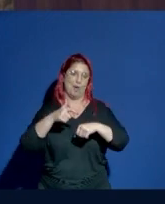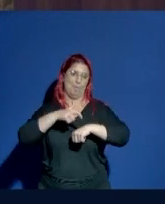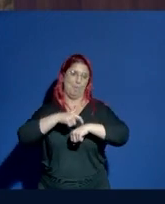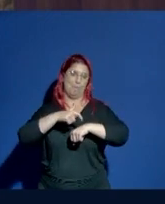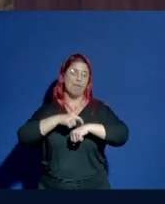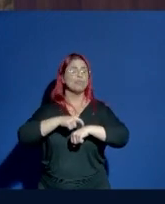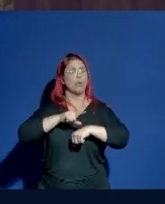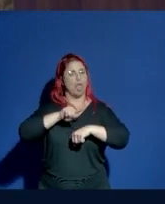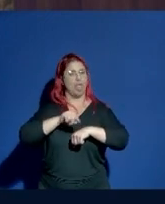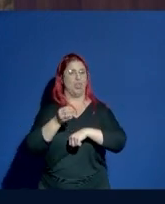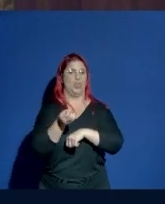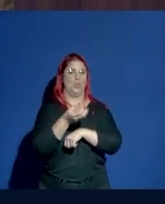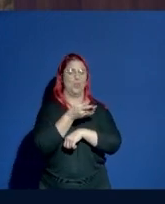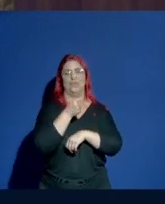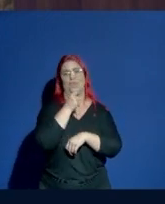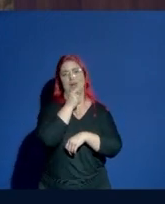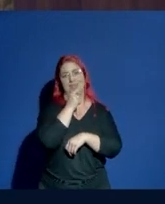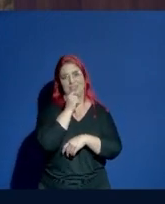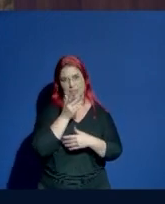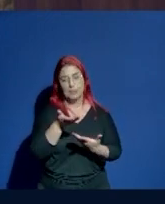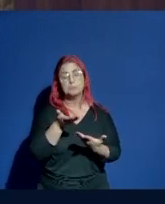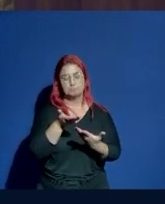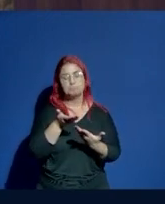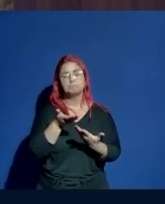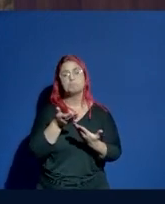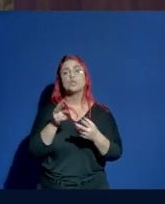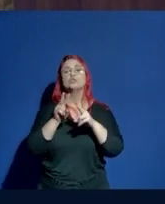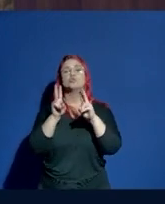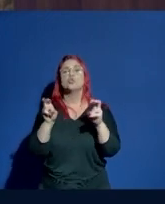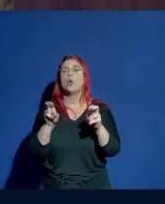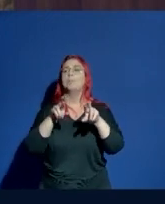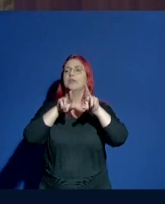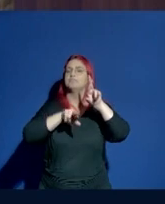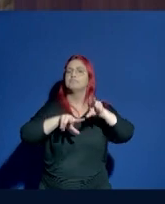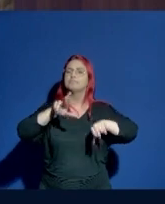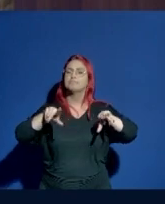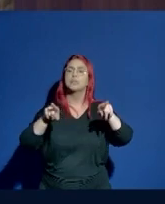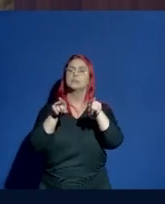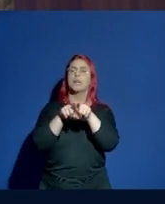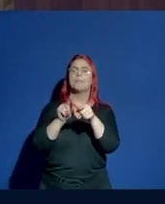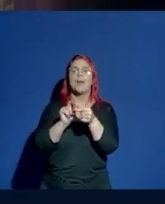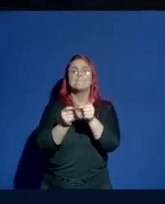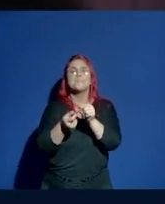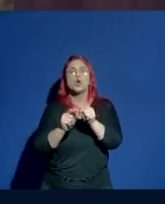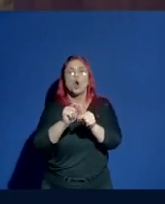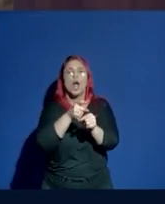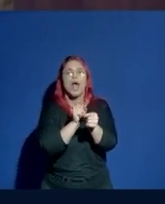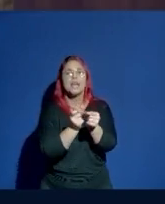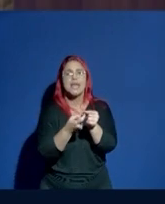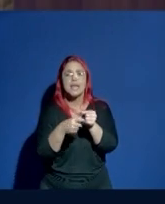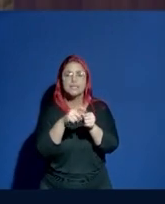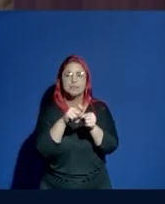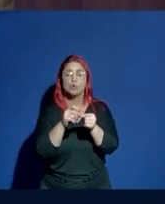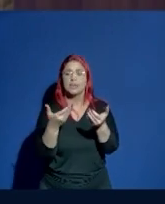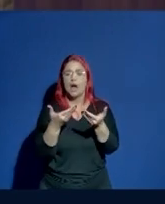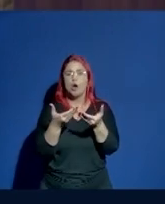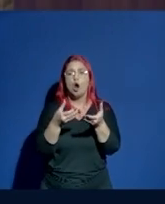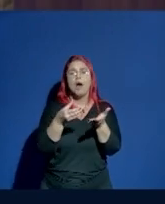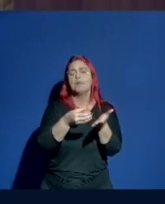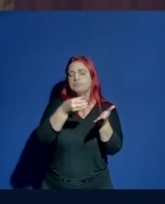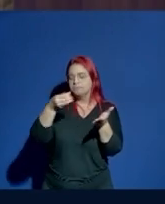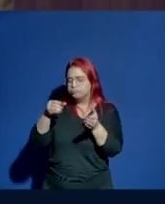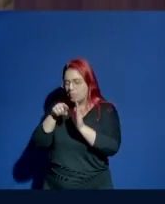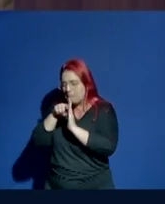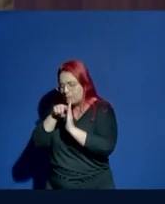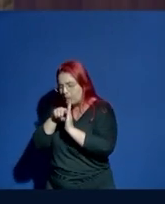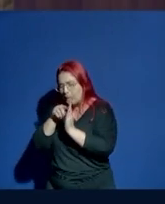está em constante transformação, né? Tanto a parte de portfólio, quanto a parte de micro-organismos que estão sendo isolados, que estão sendo trabalhados